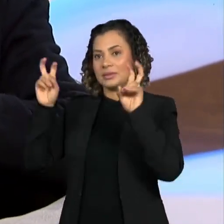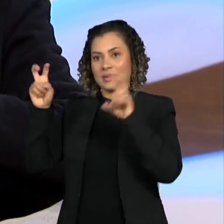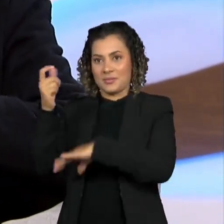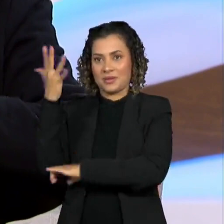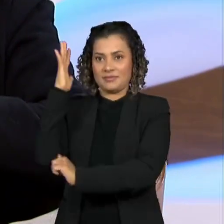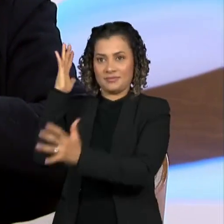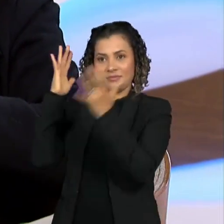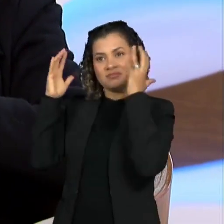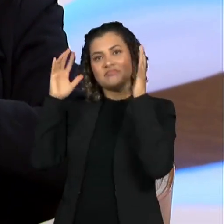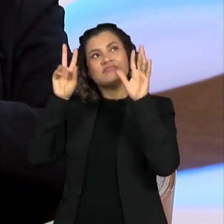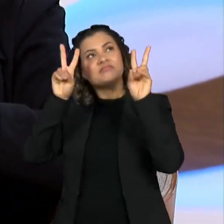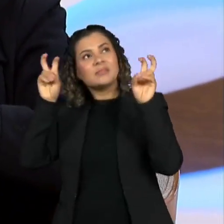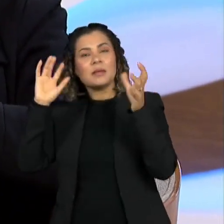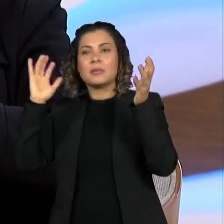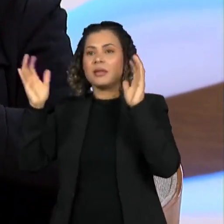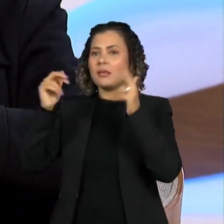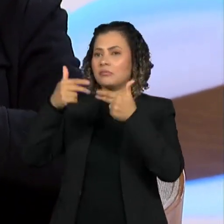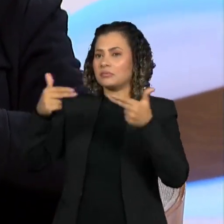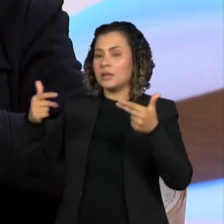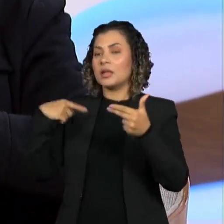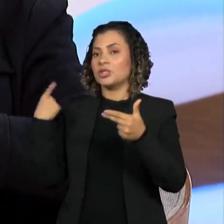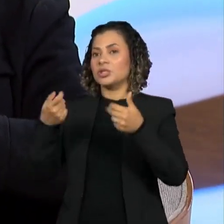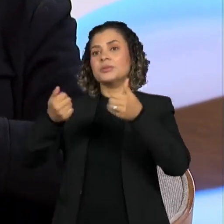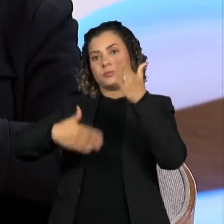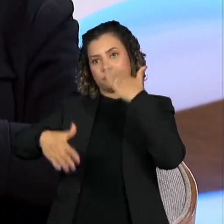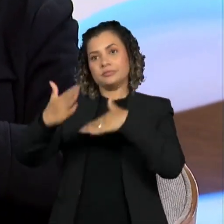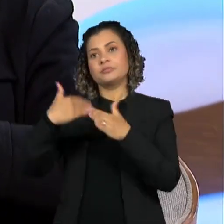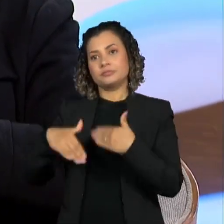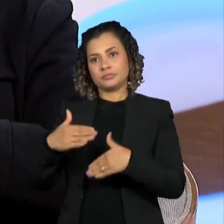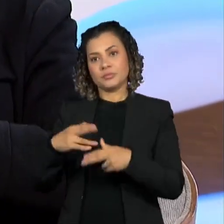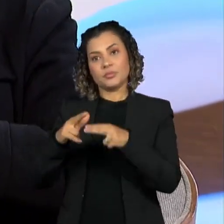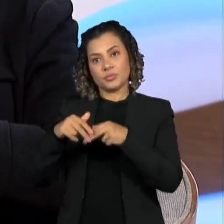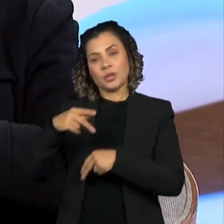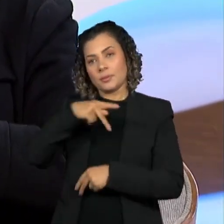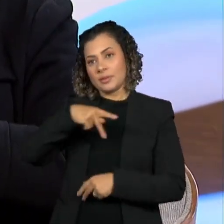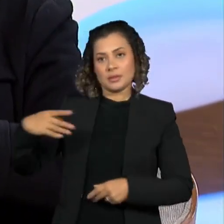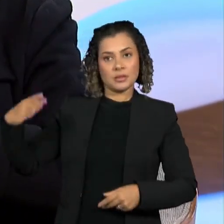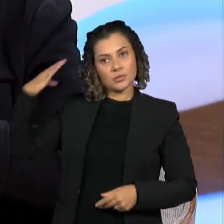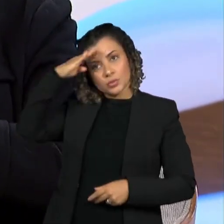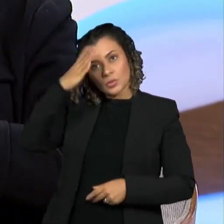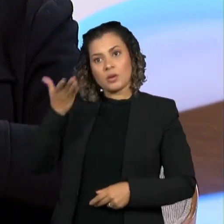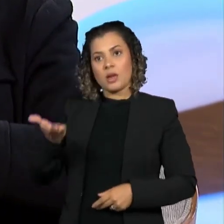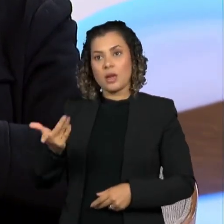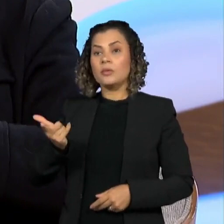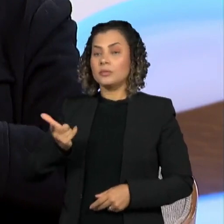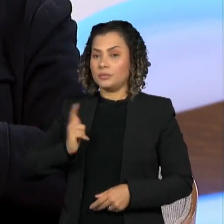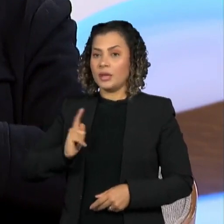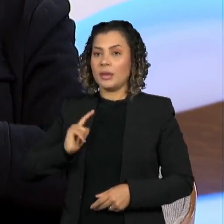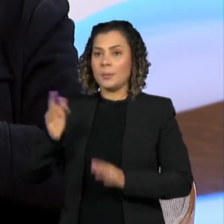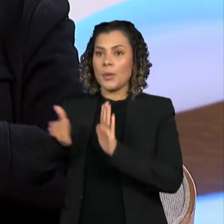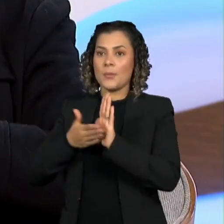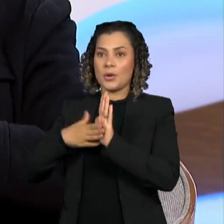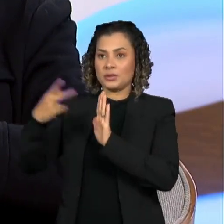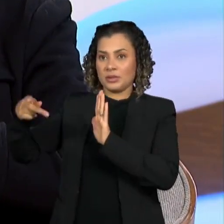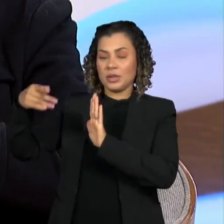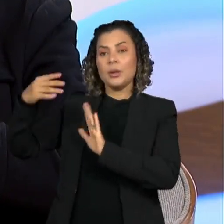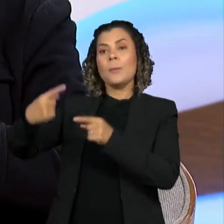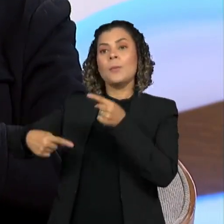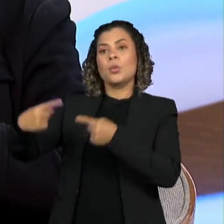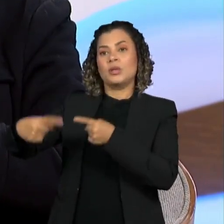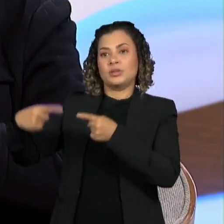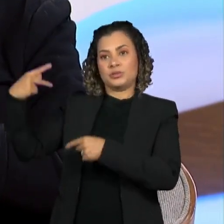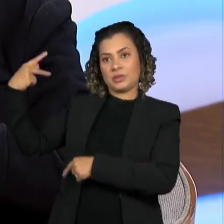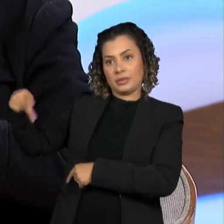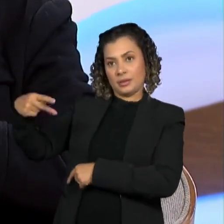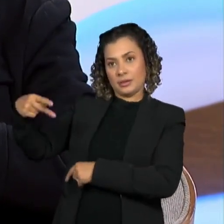é nós recuamos muito porque o bolsonaro tem uma uma política que é uma política